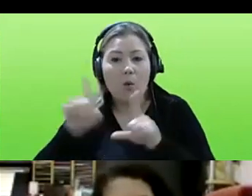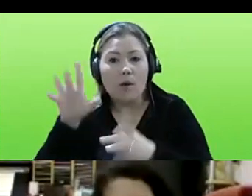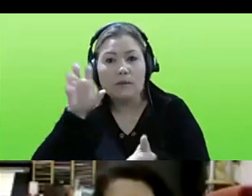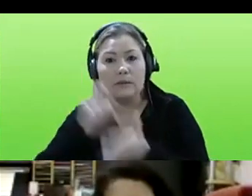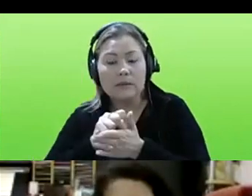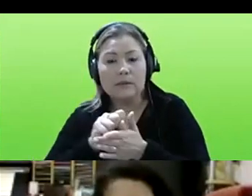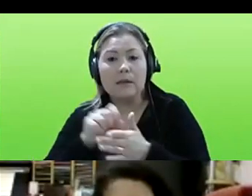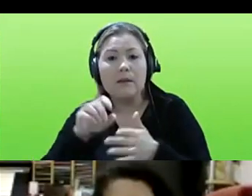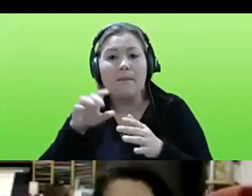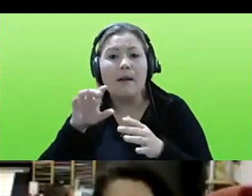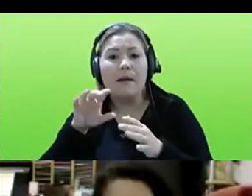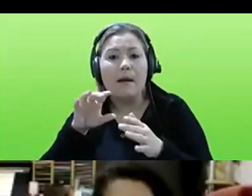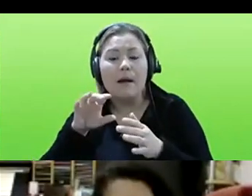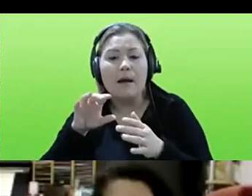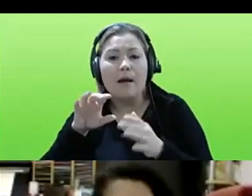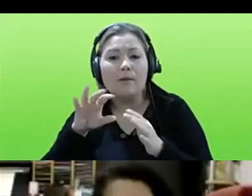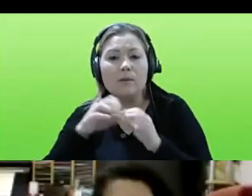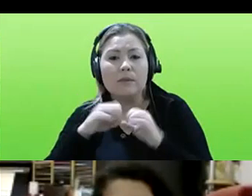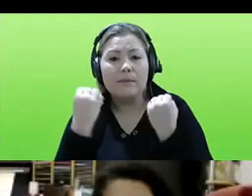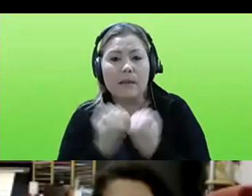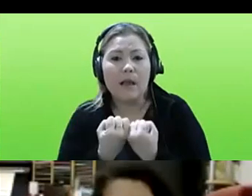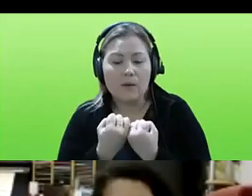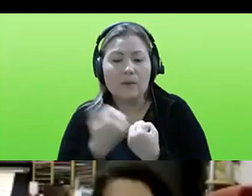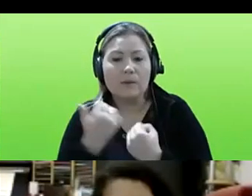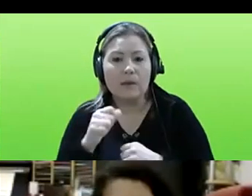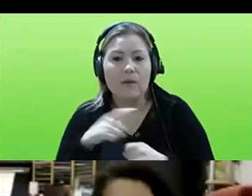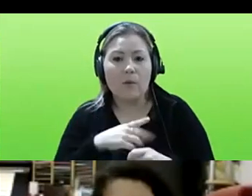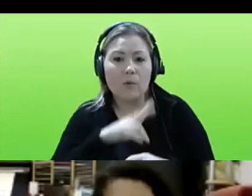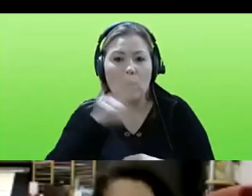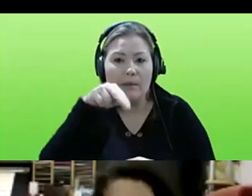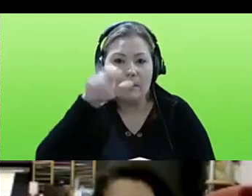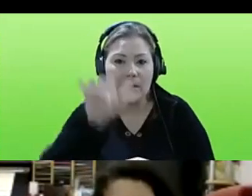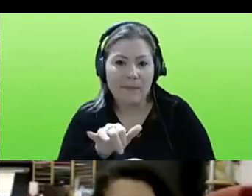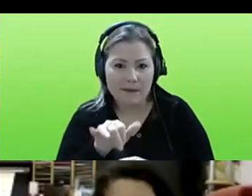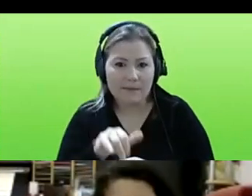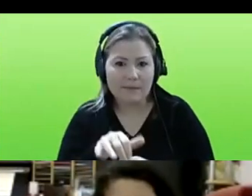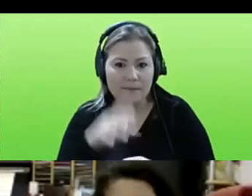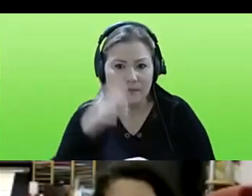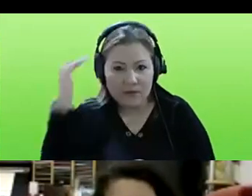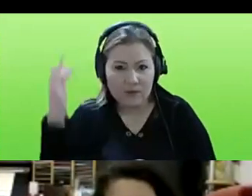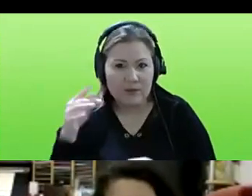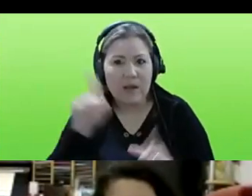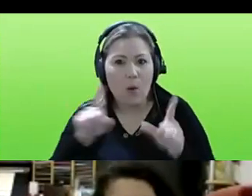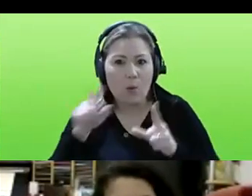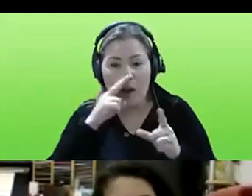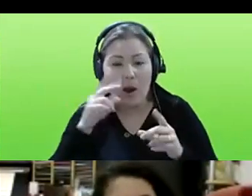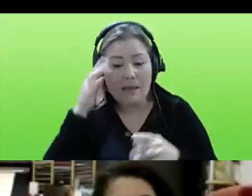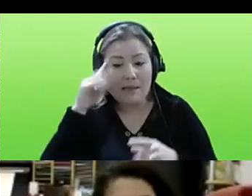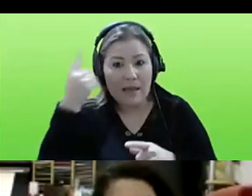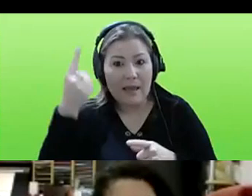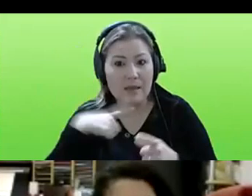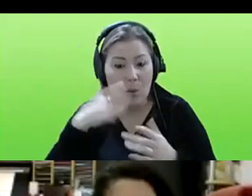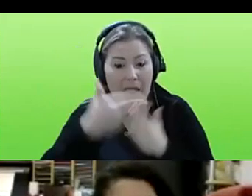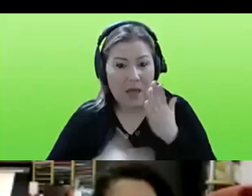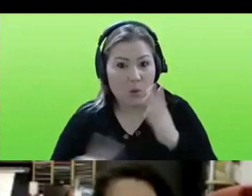inscritas, matriculadas no seminário que está lá com o meu nome na filosofia. Então, a ideia é de termos uma lista